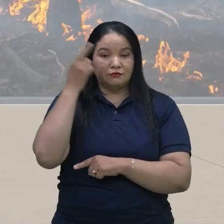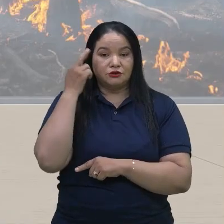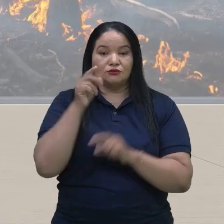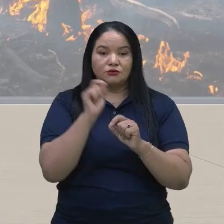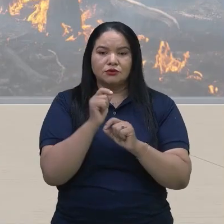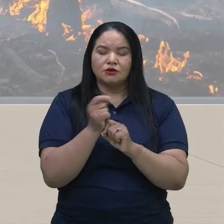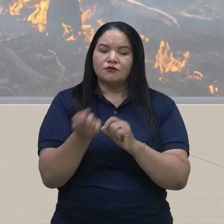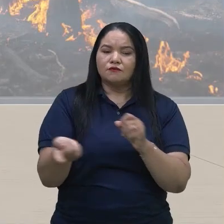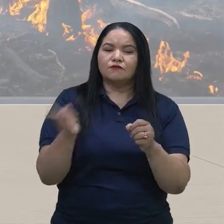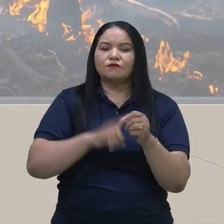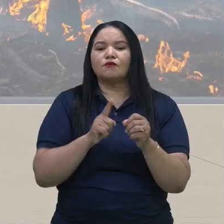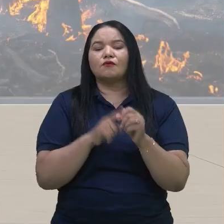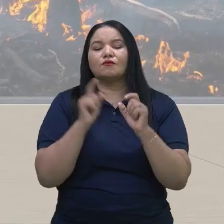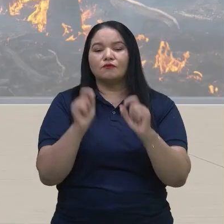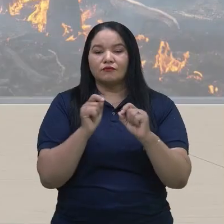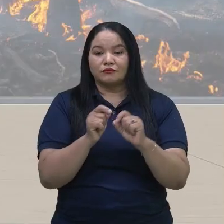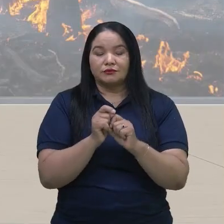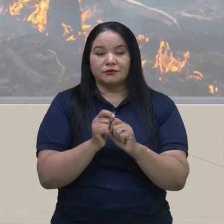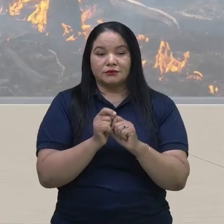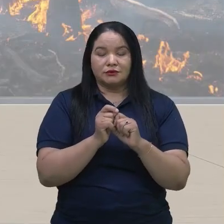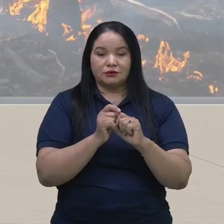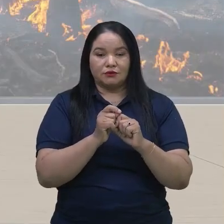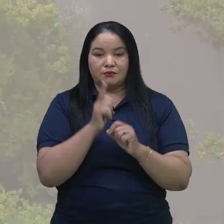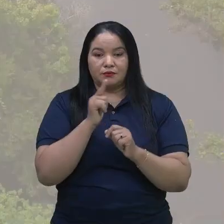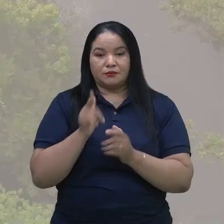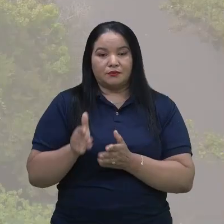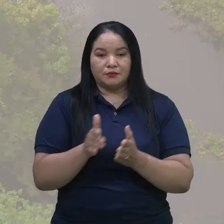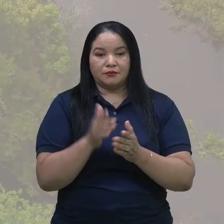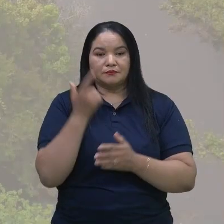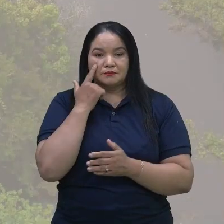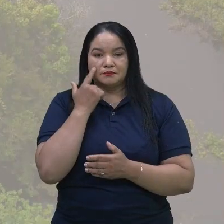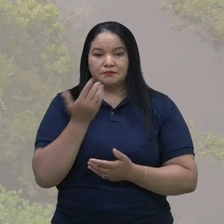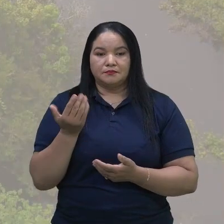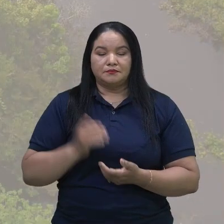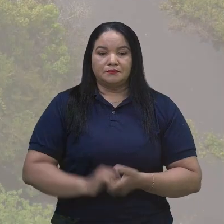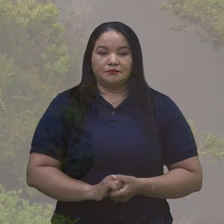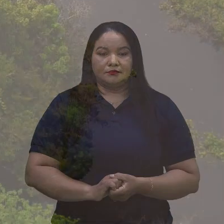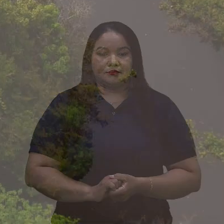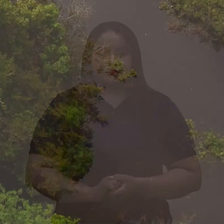voltar. Então, nós vamos aí ouvir e acompanhar a letra.